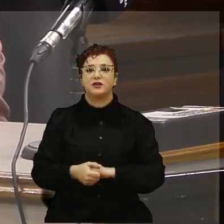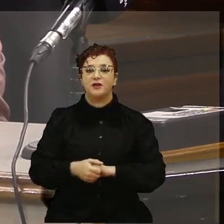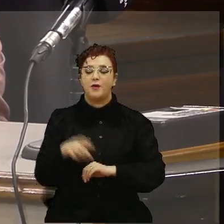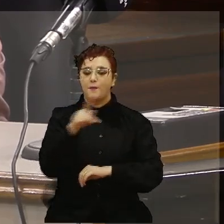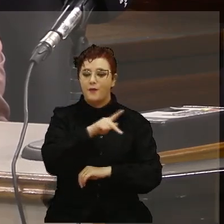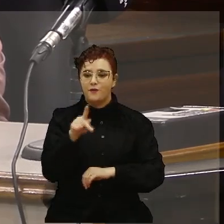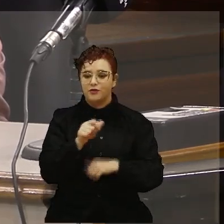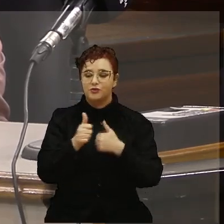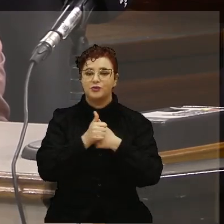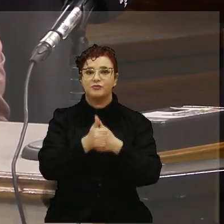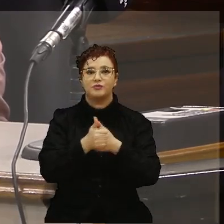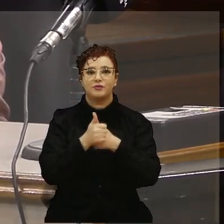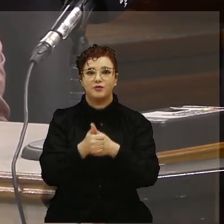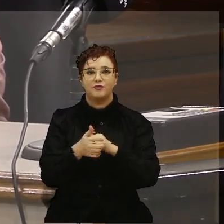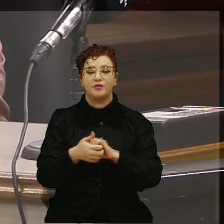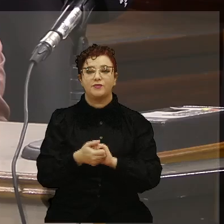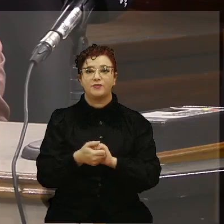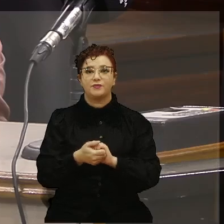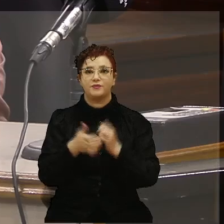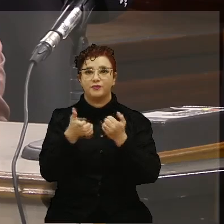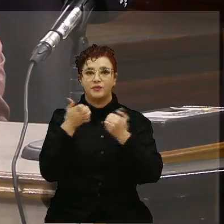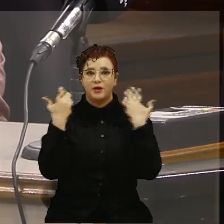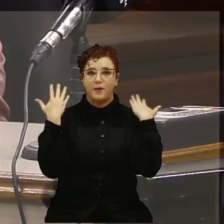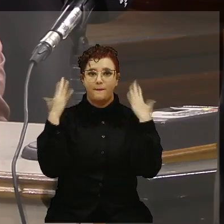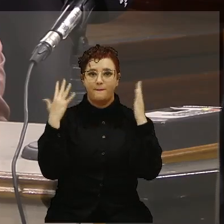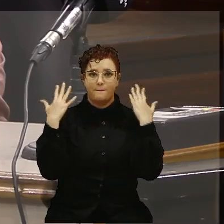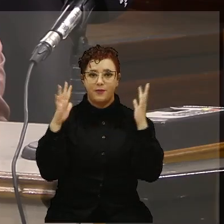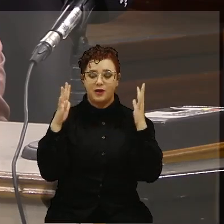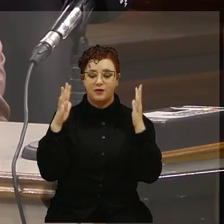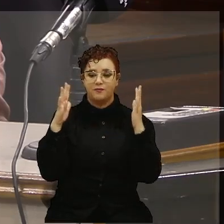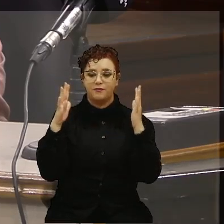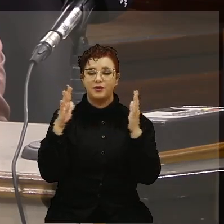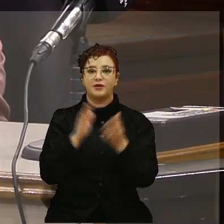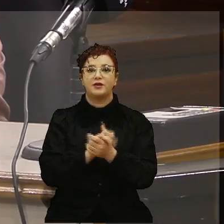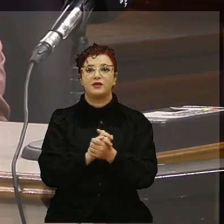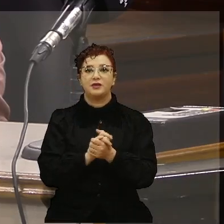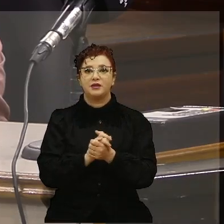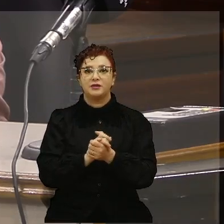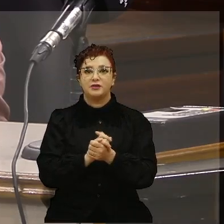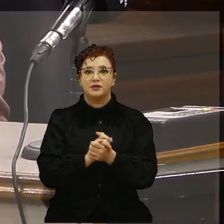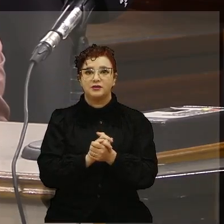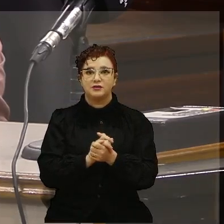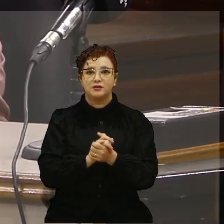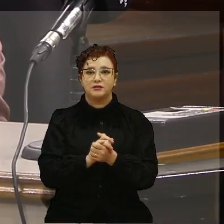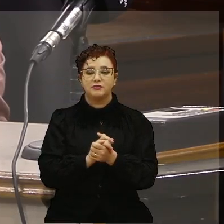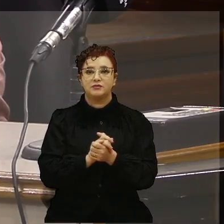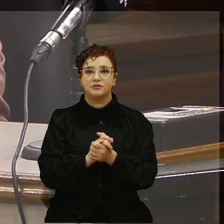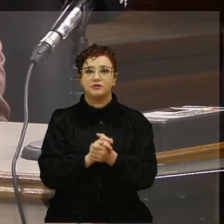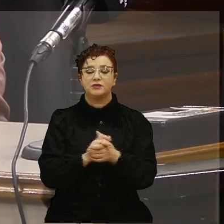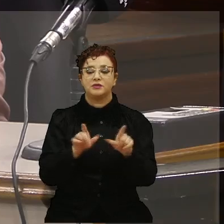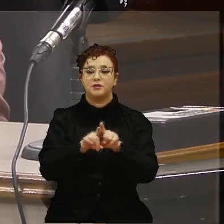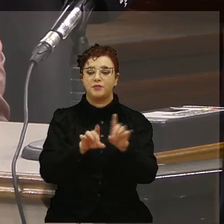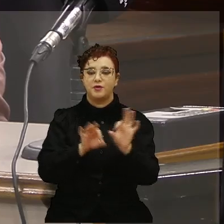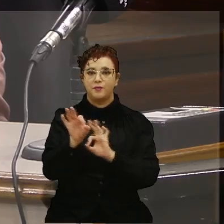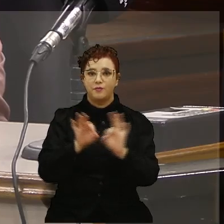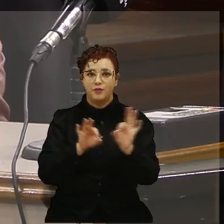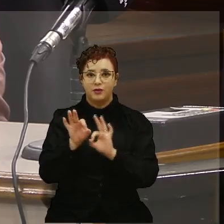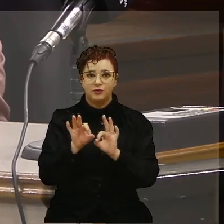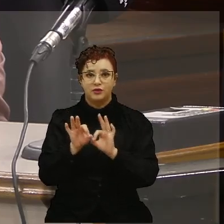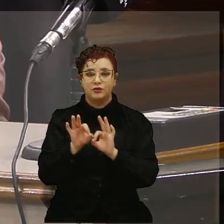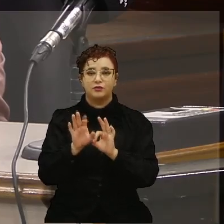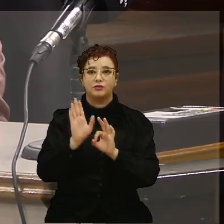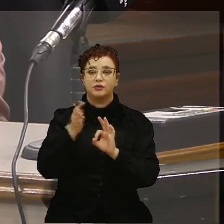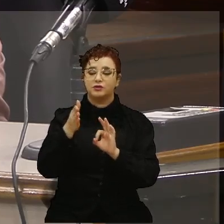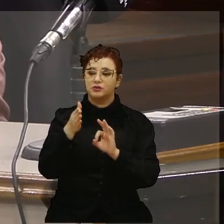professores, acompanhantes. Eu quero dar os parabéns pela iniciativa e por esse projeto, né, que já